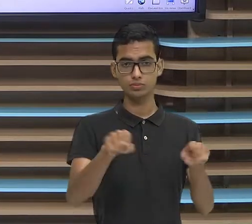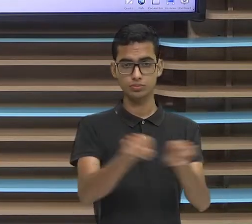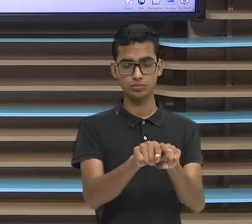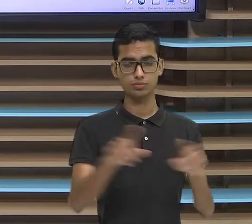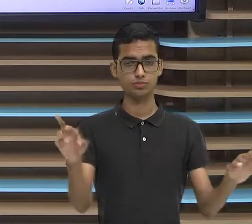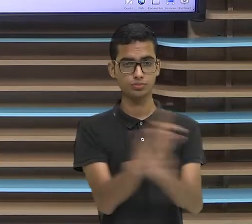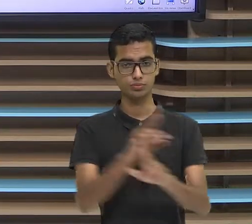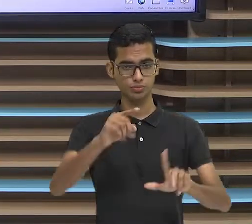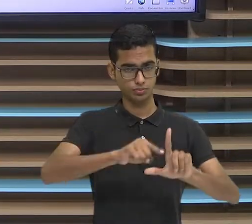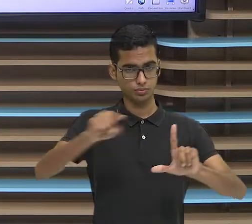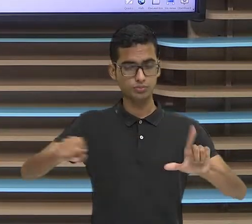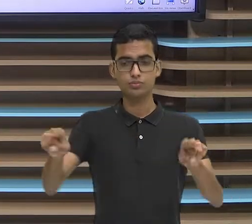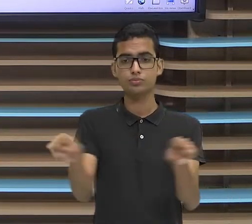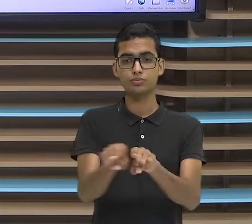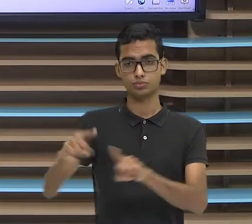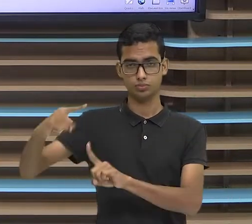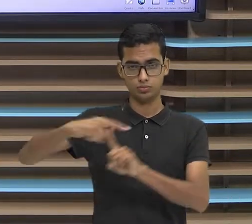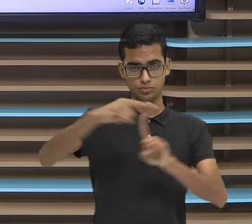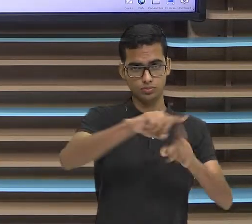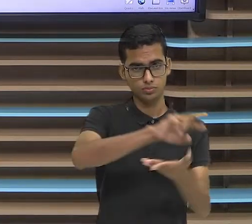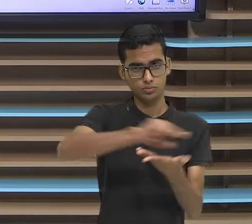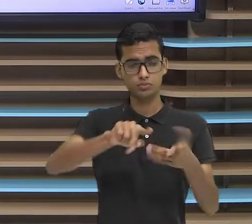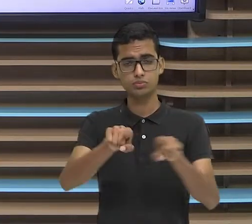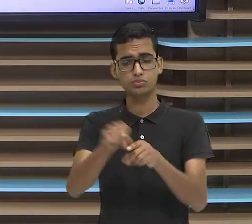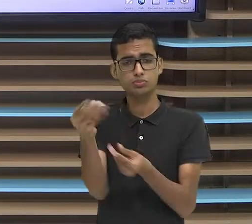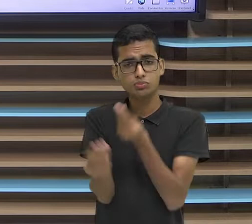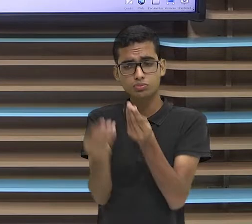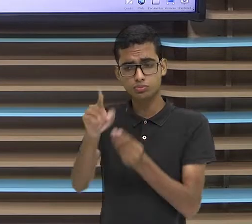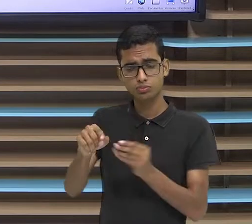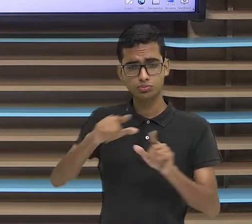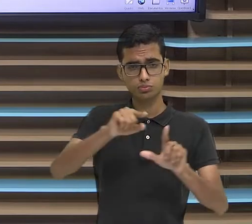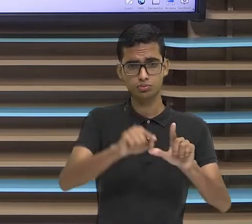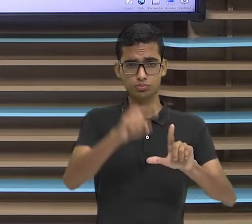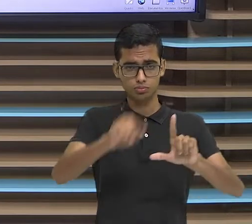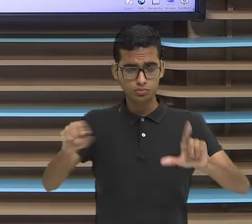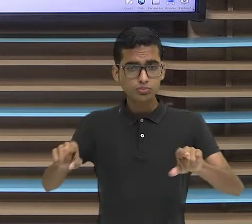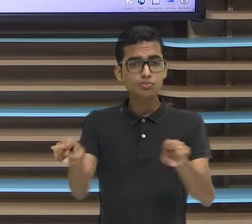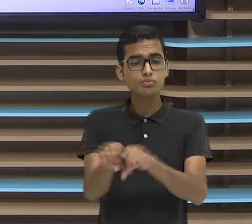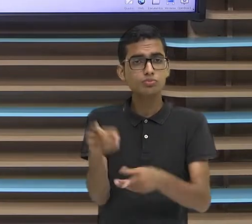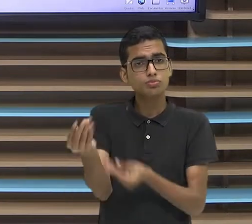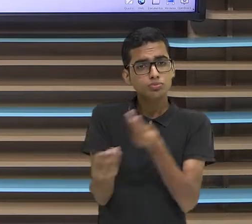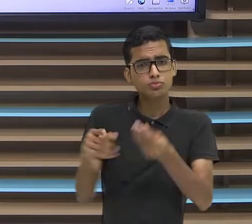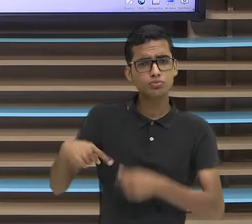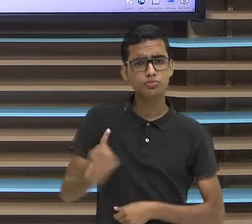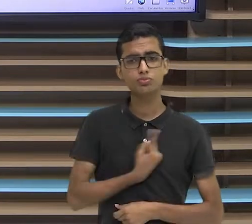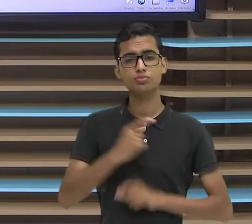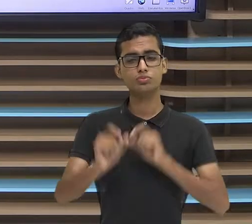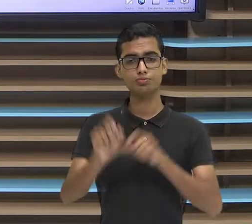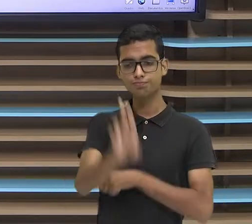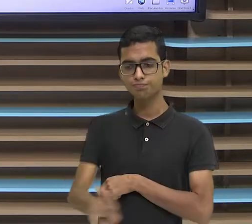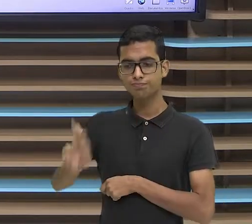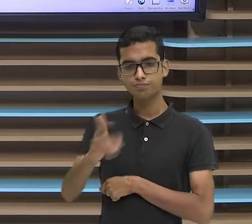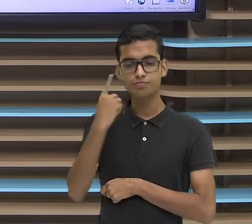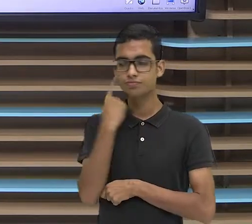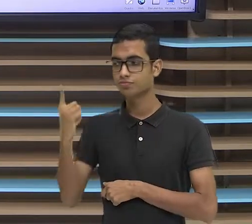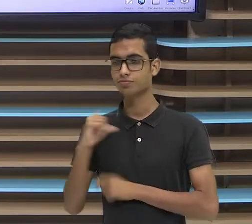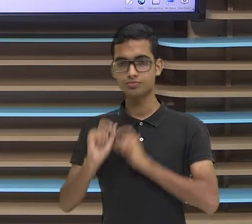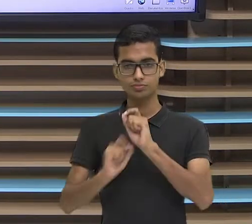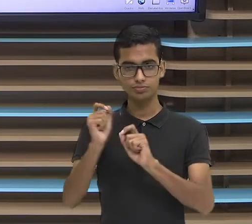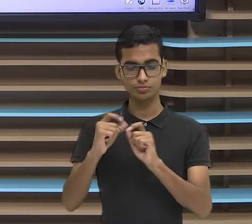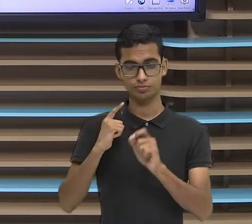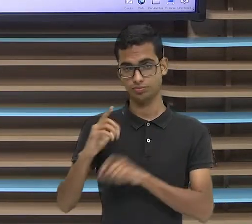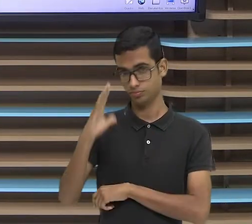gente pode ter em relação aos gráficos, os tipos, como eles se comportam e também como que a gente faz para